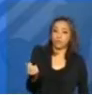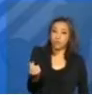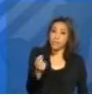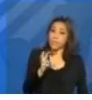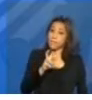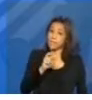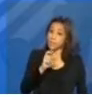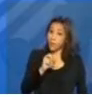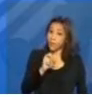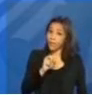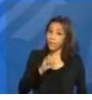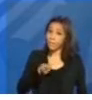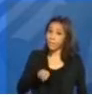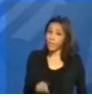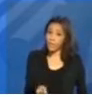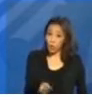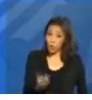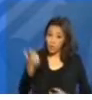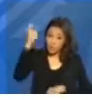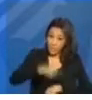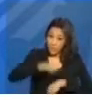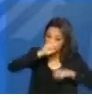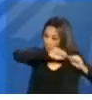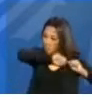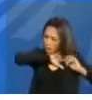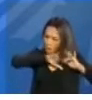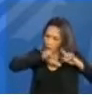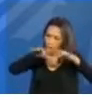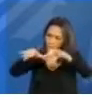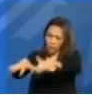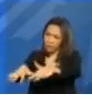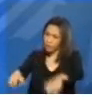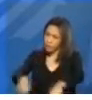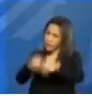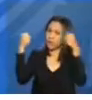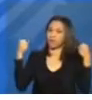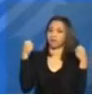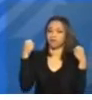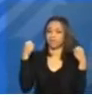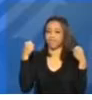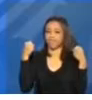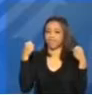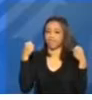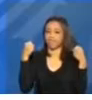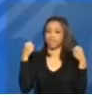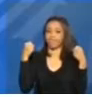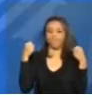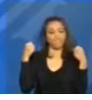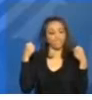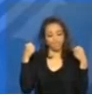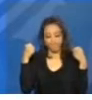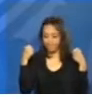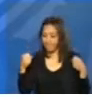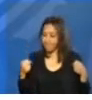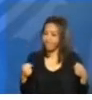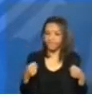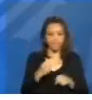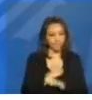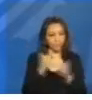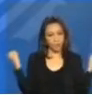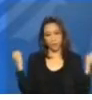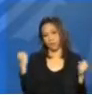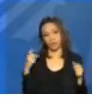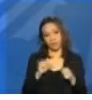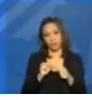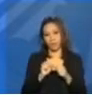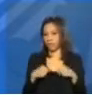50 milhões de brasileiros indo ao mesmo tempo é um colapso. Colapso de todas as... Nós não vamos fazer